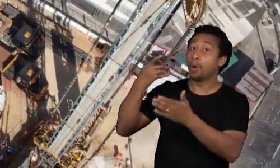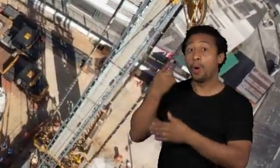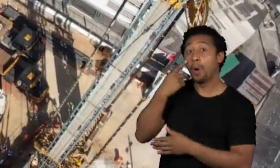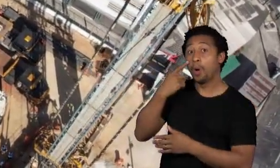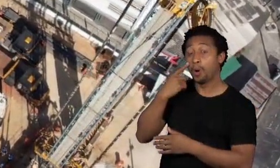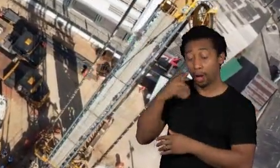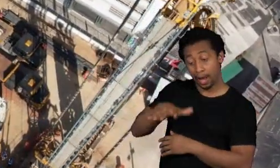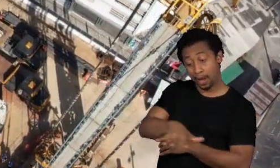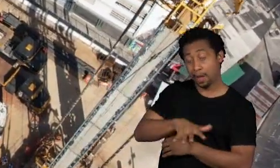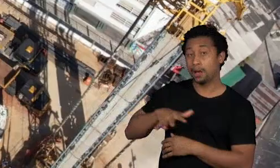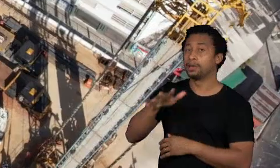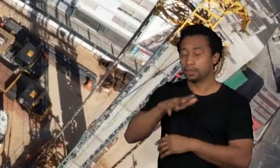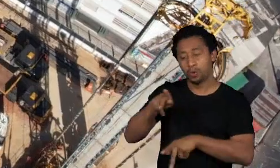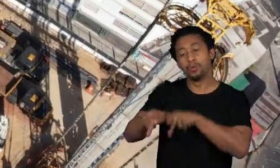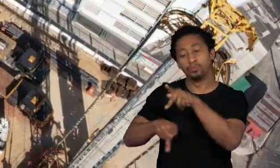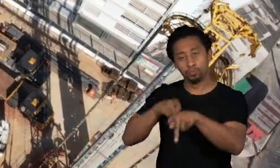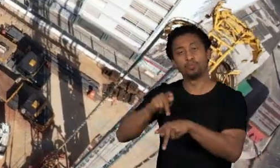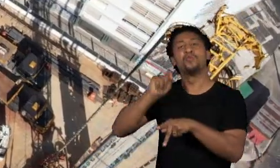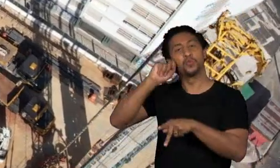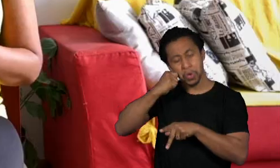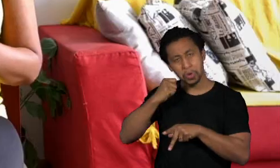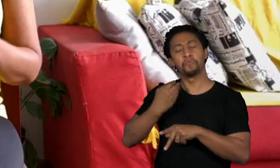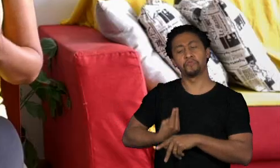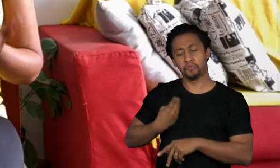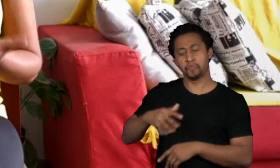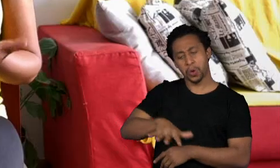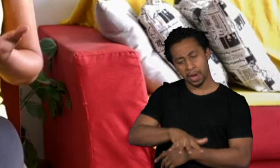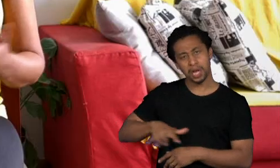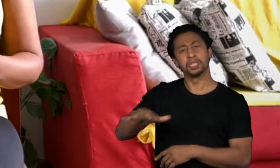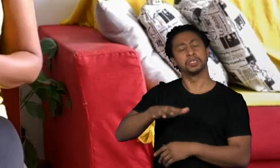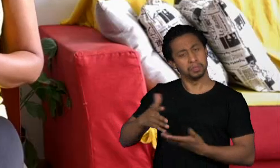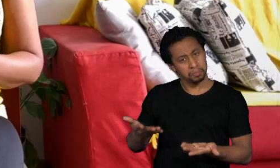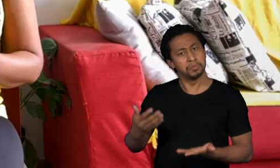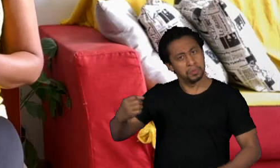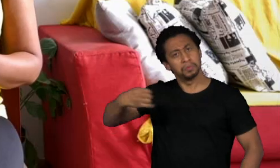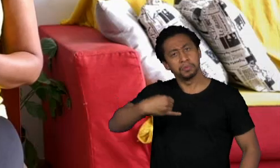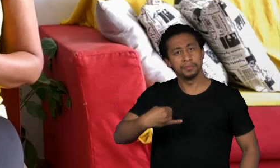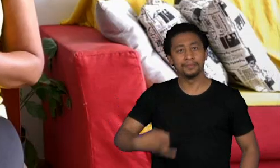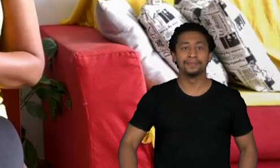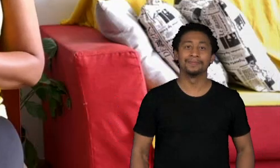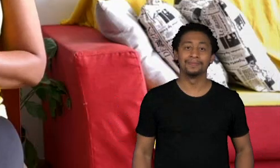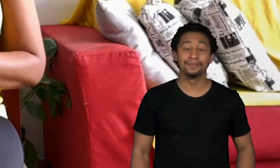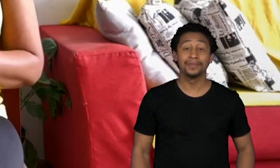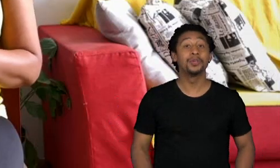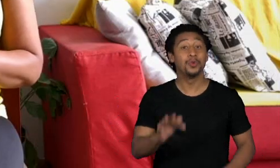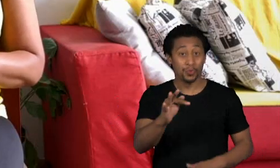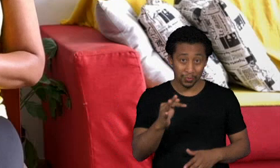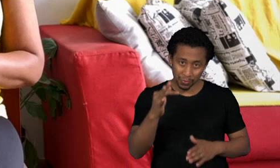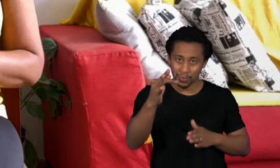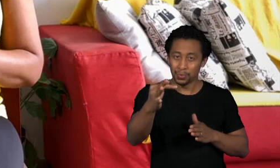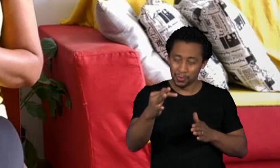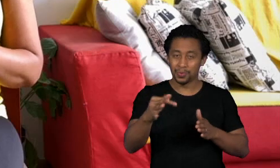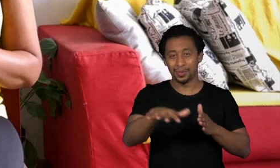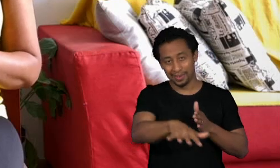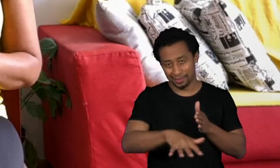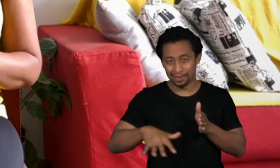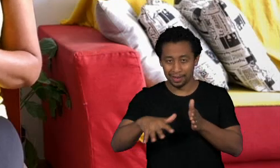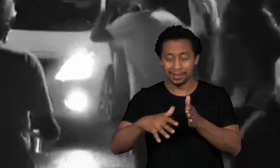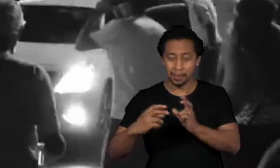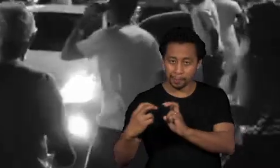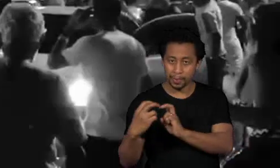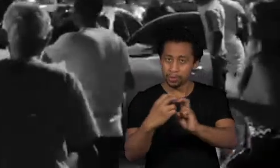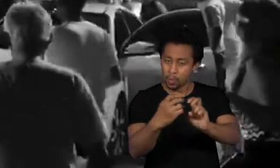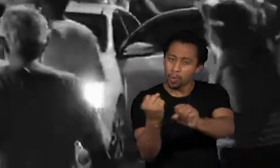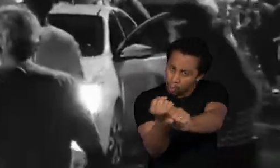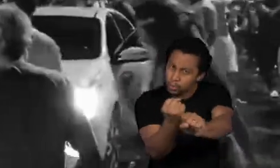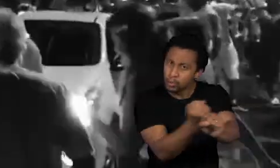aqui sempre, esse chão é um chão nosso também. E garantir que a própria futura estação seja também um memorial ao Saracura,